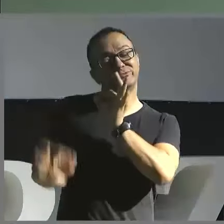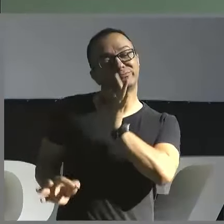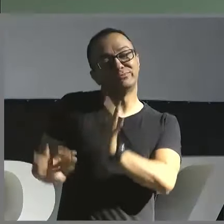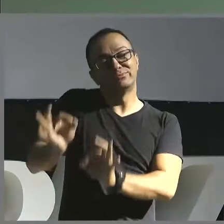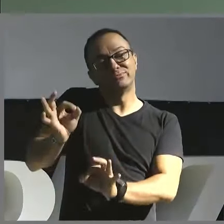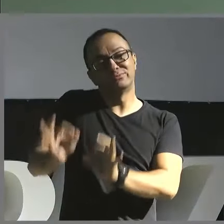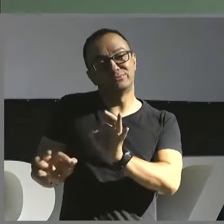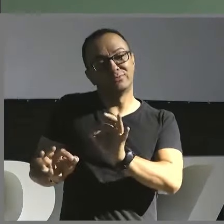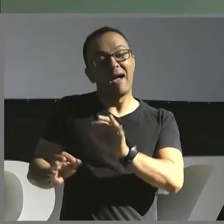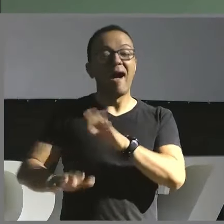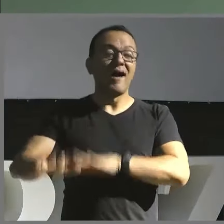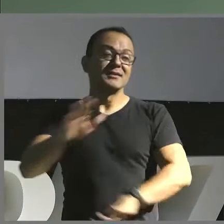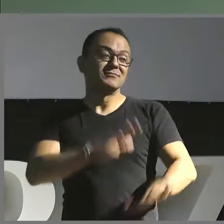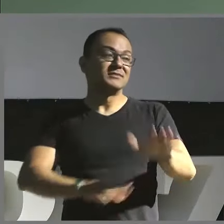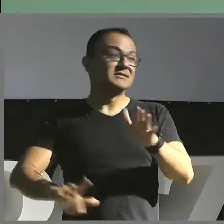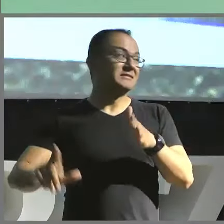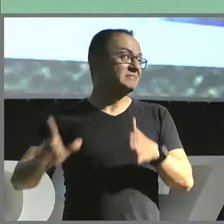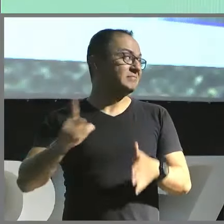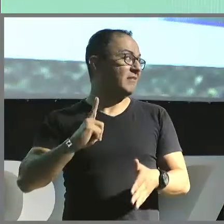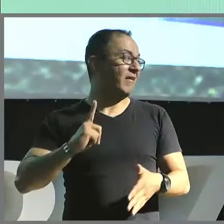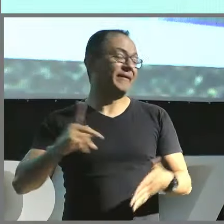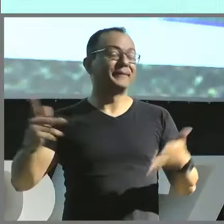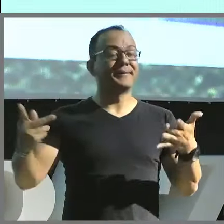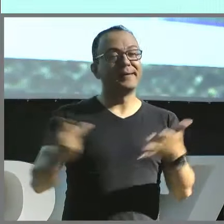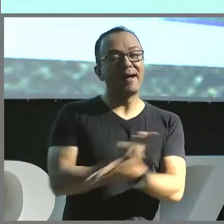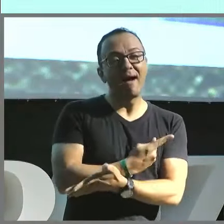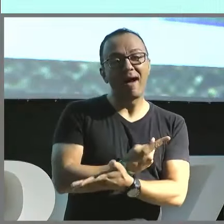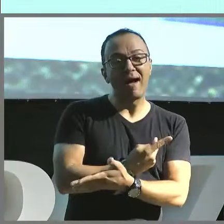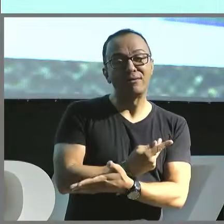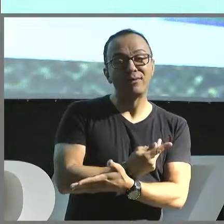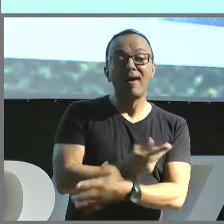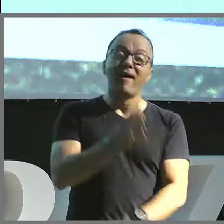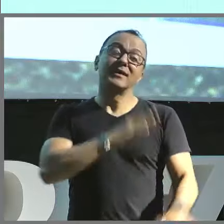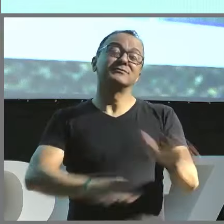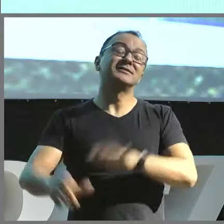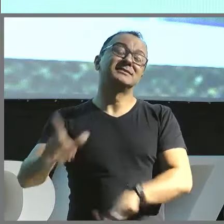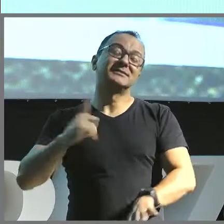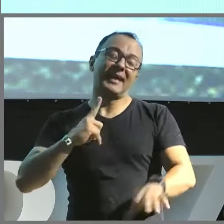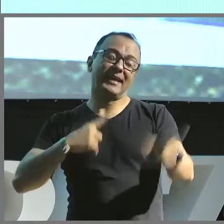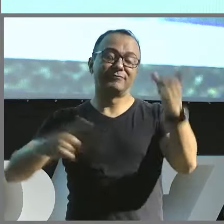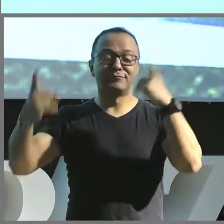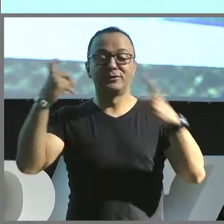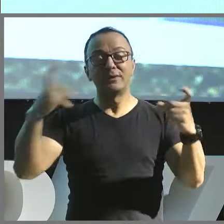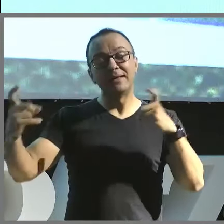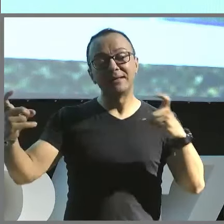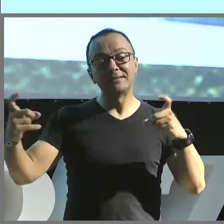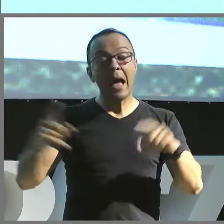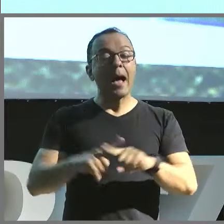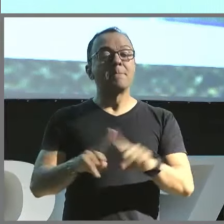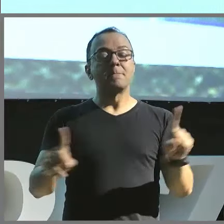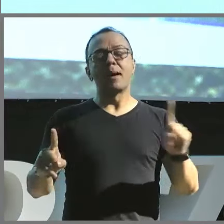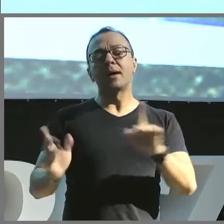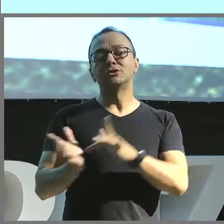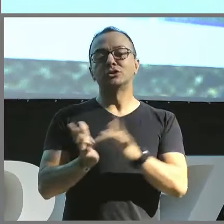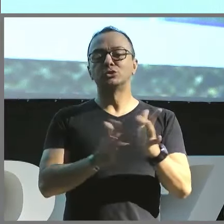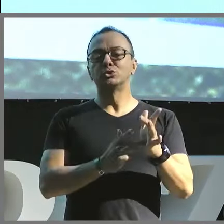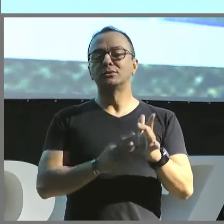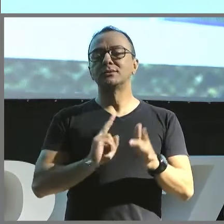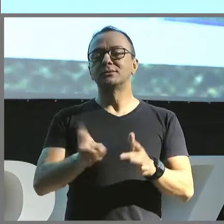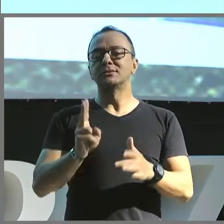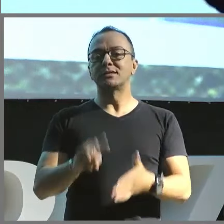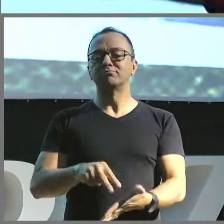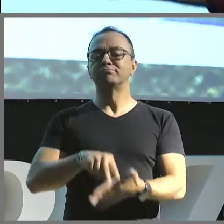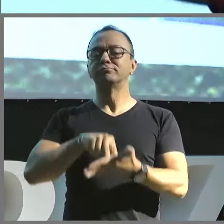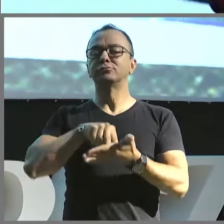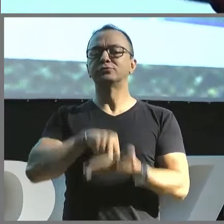dos conluios, diante da agressividade vil. Ele manteve a sua agressividade positiva